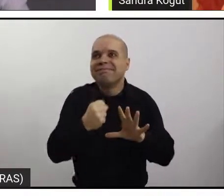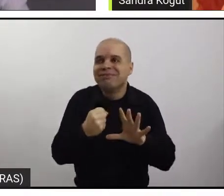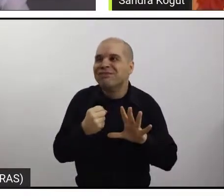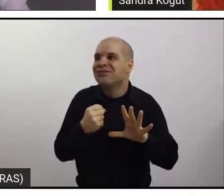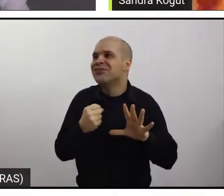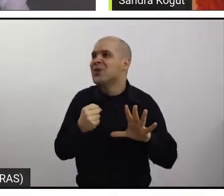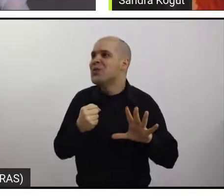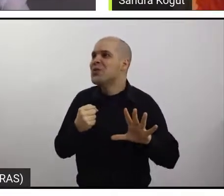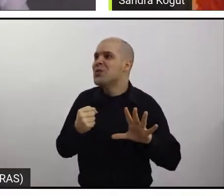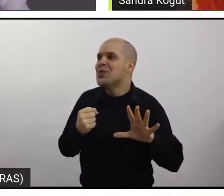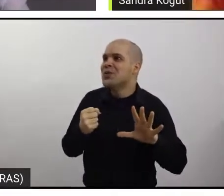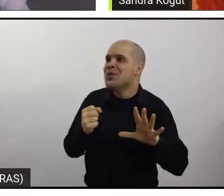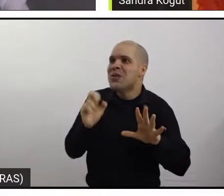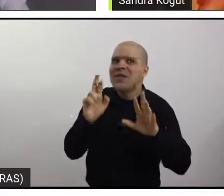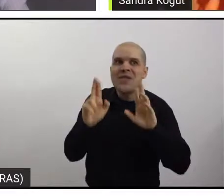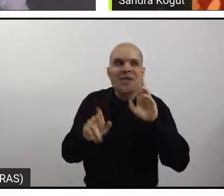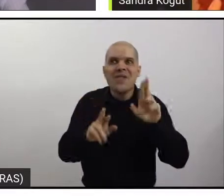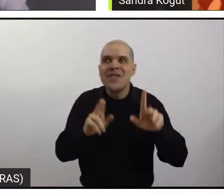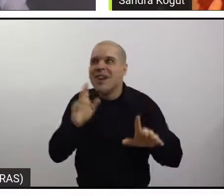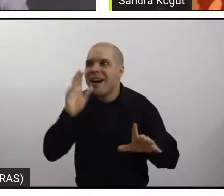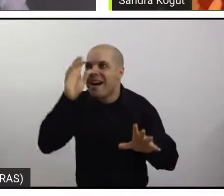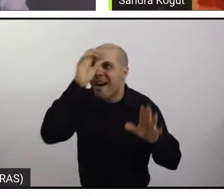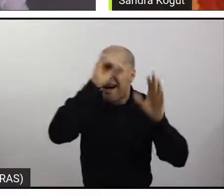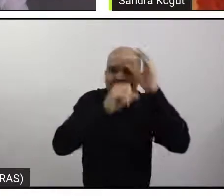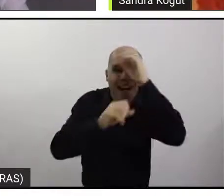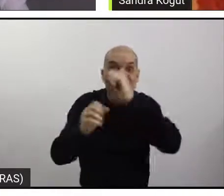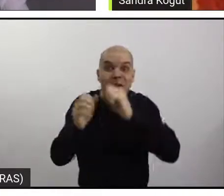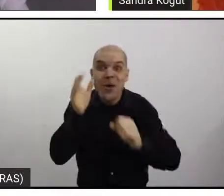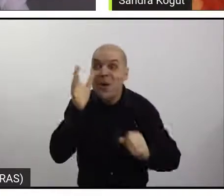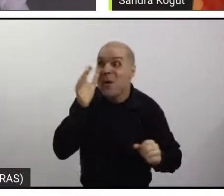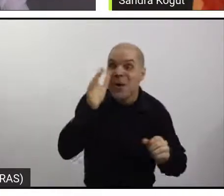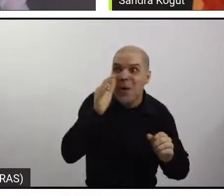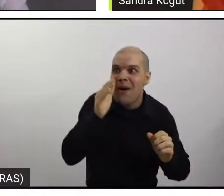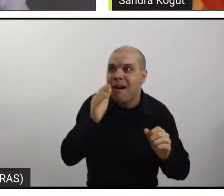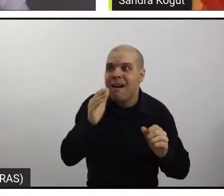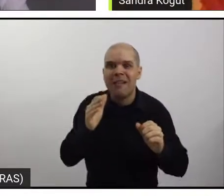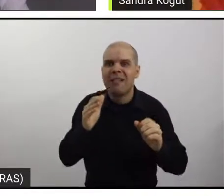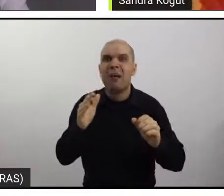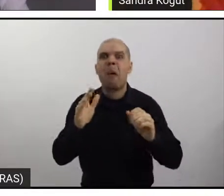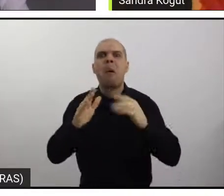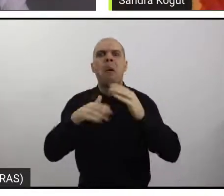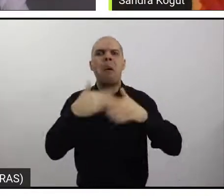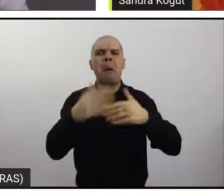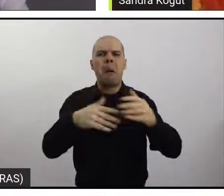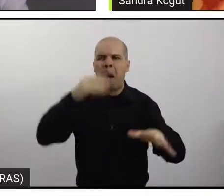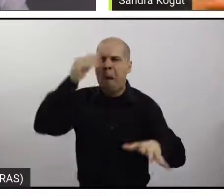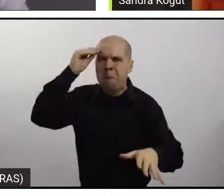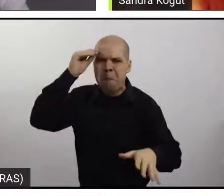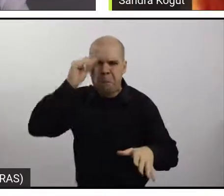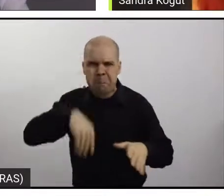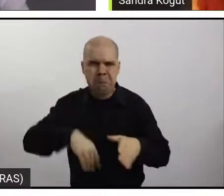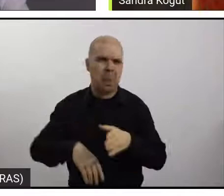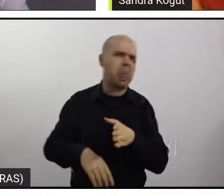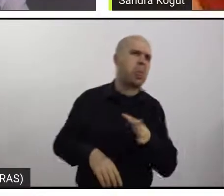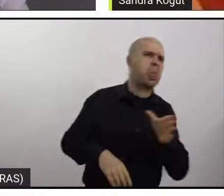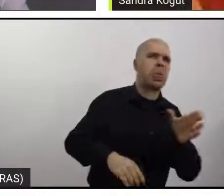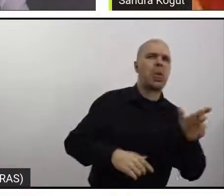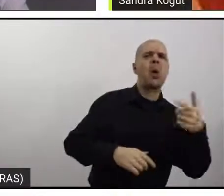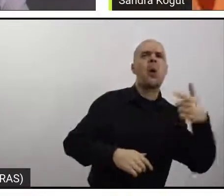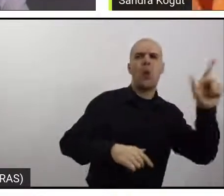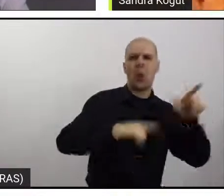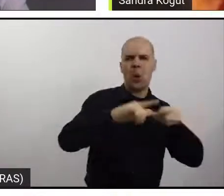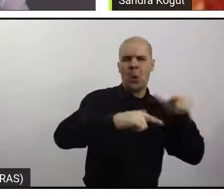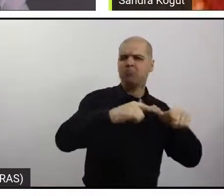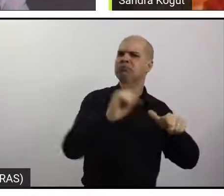audiovisual e nunca mais saí. E até hoje, assim, tem coisas que eu acho que tem que ser feitas em vídeo, tem coisas que eu acho que são para o